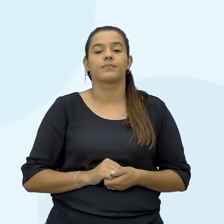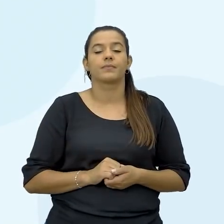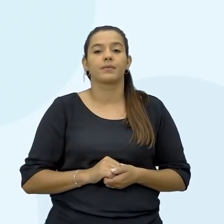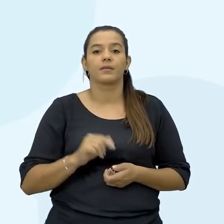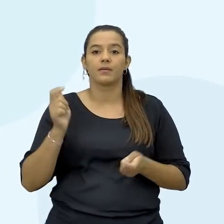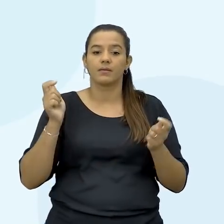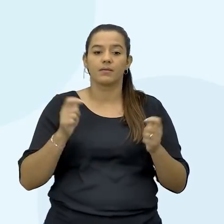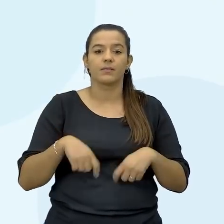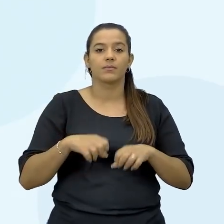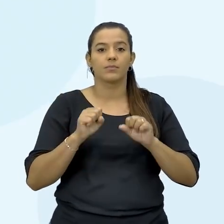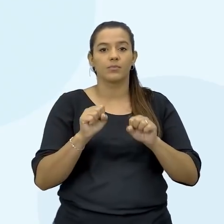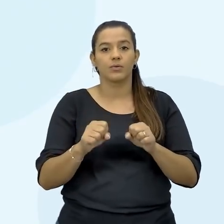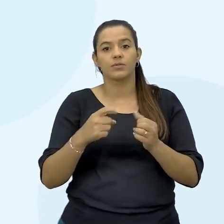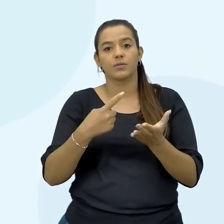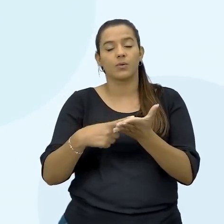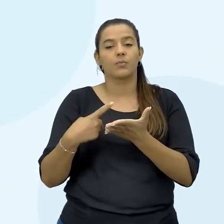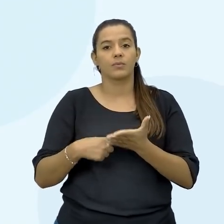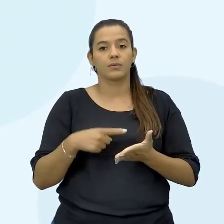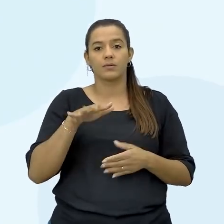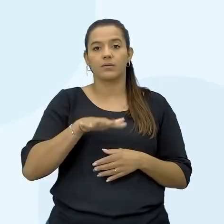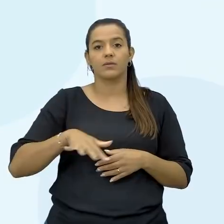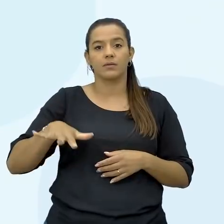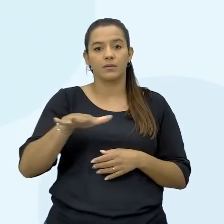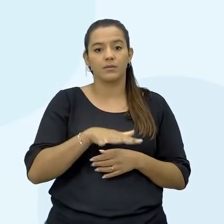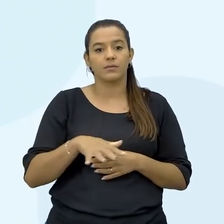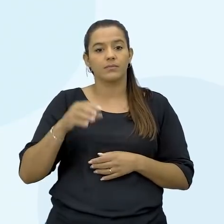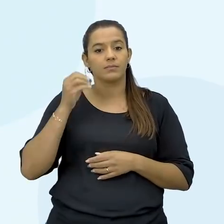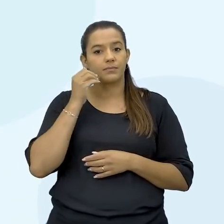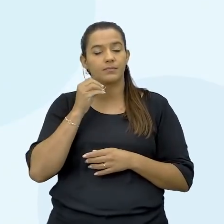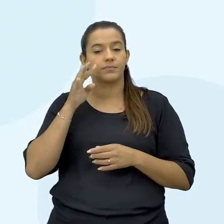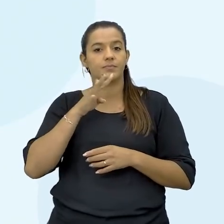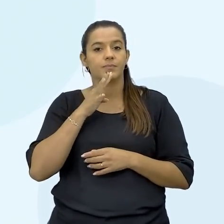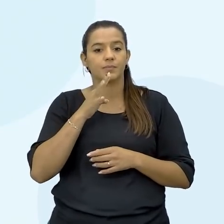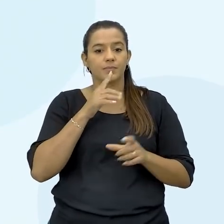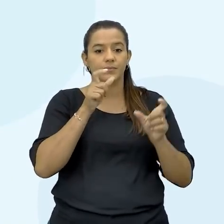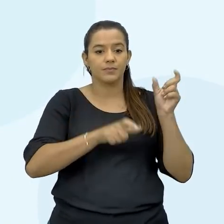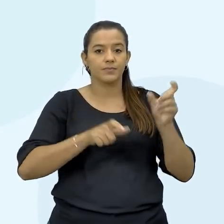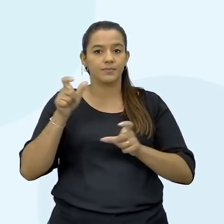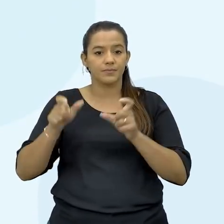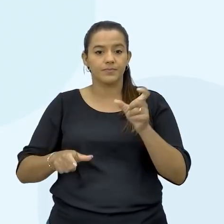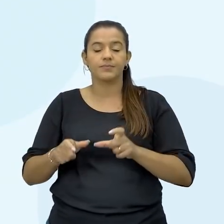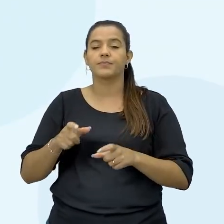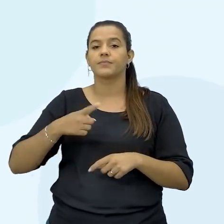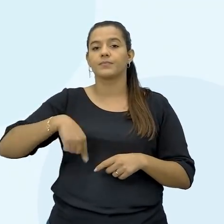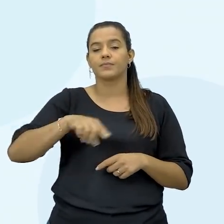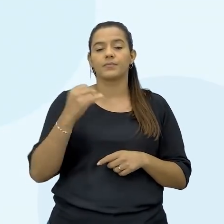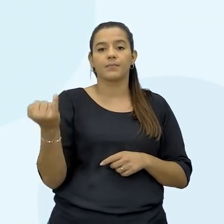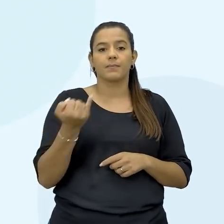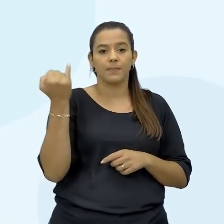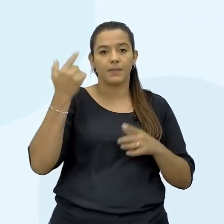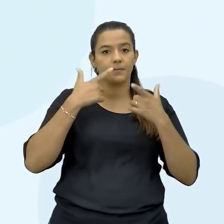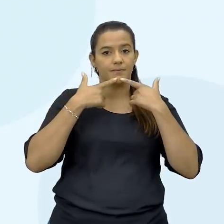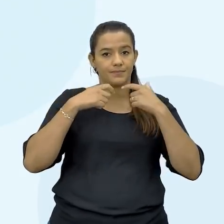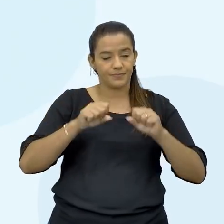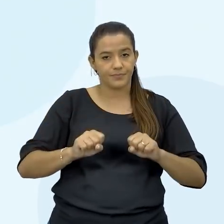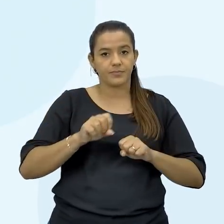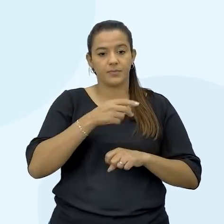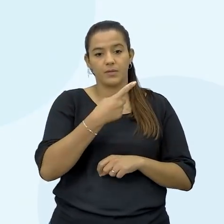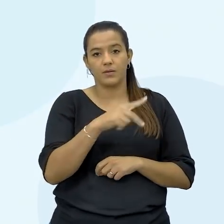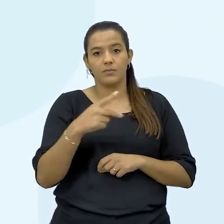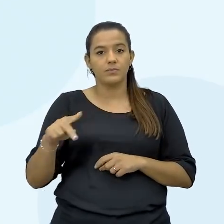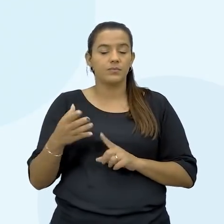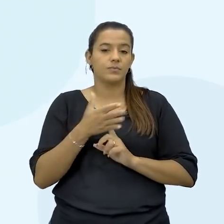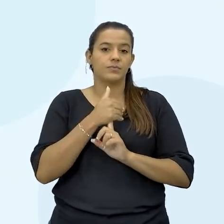combinado áreas do conhecimento, não importando a ordem. Por exemplo, no nosso caso aqui, linguagens e suas